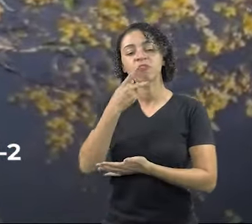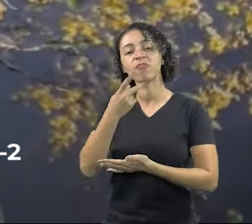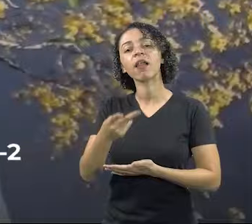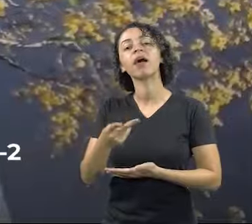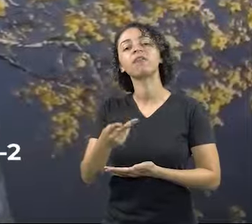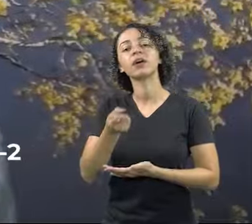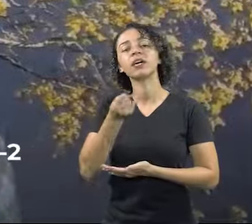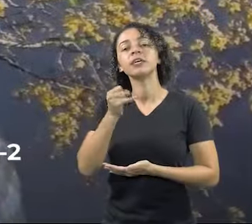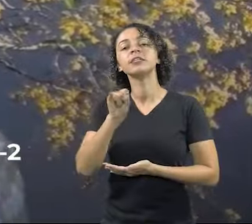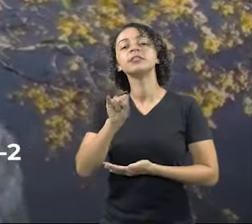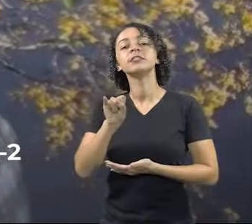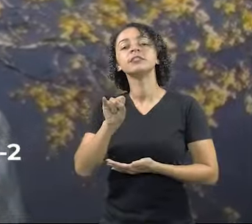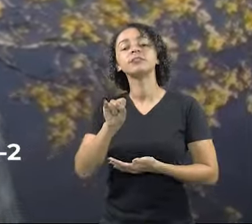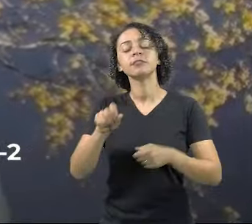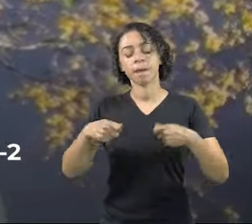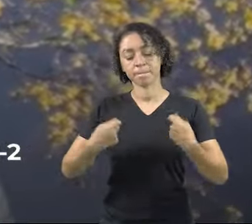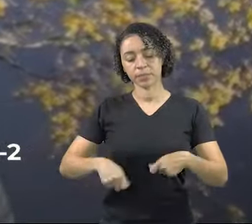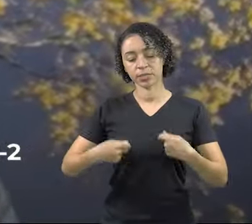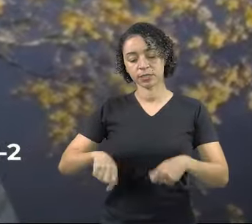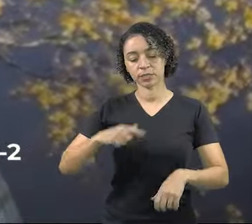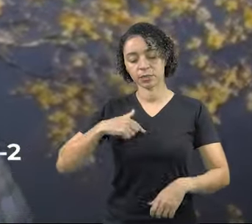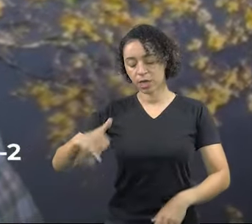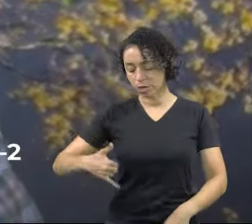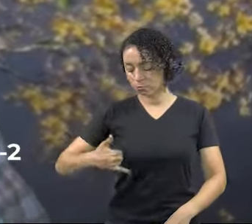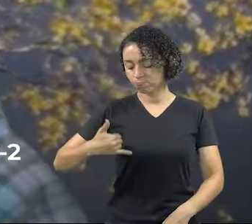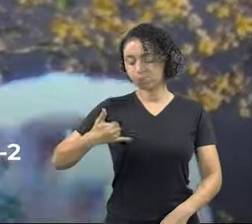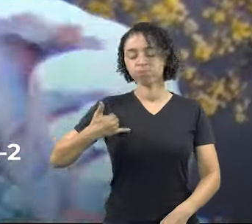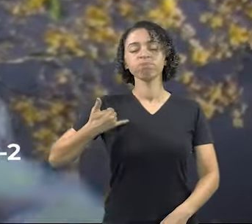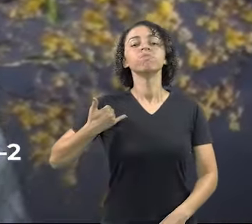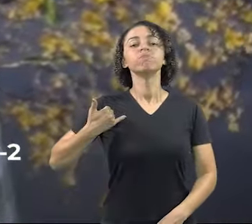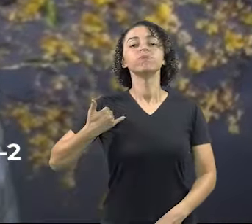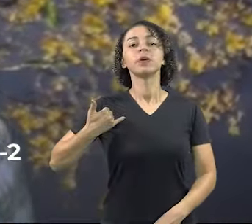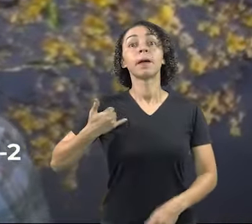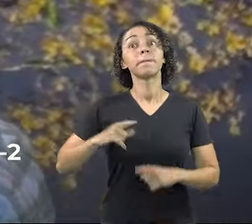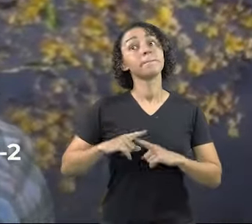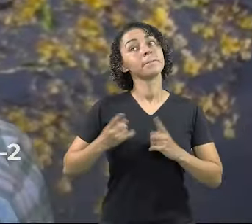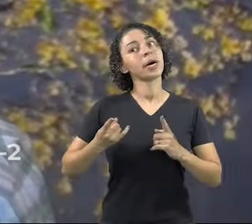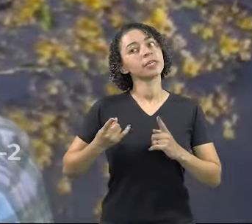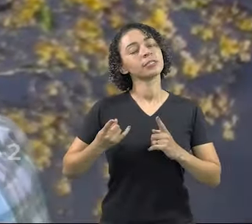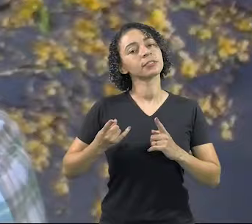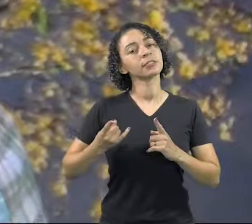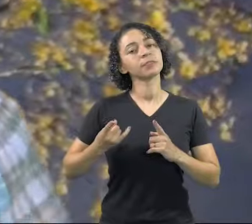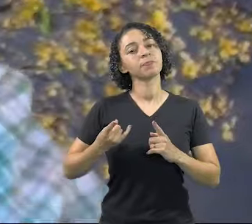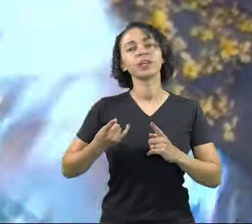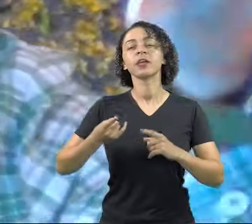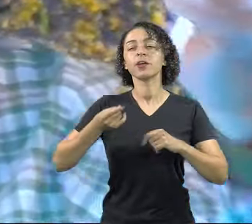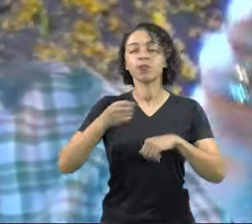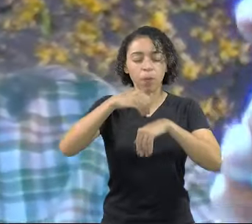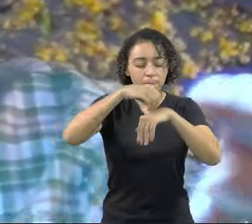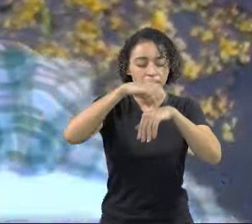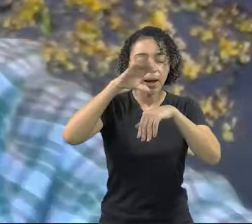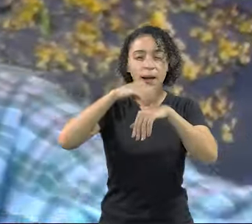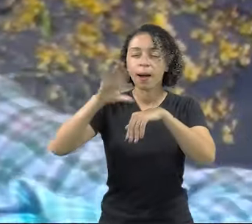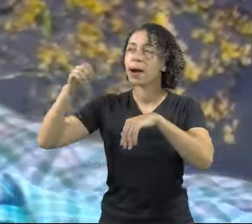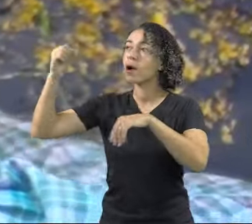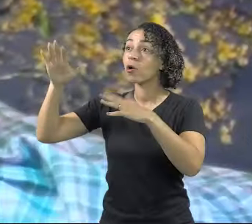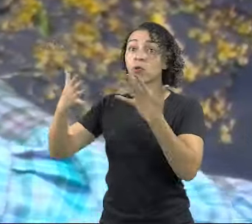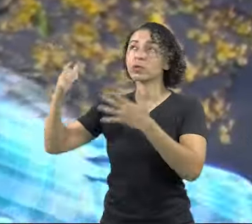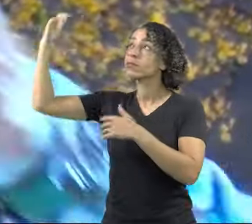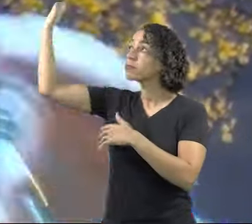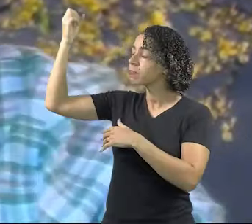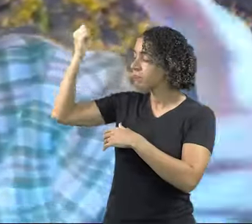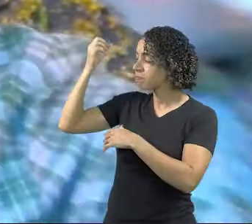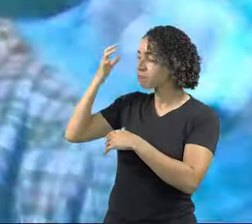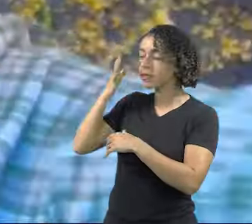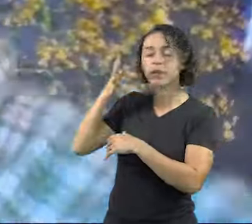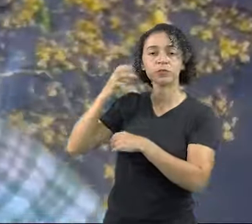ainda que não convém passarei à visões e revelações do Senhor eu conheço um homem se no espírito ou